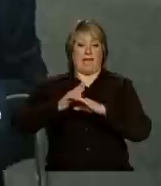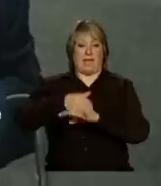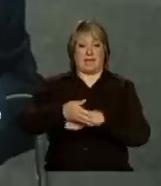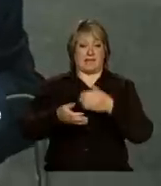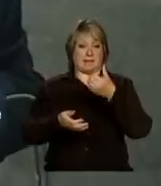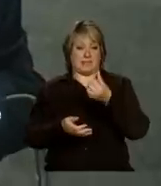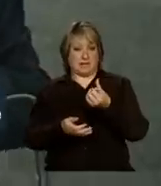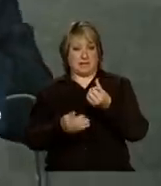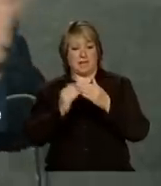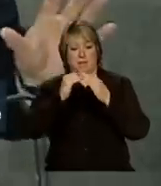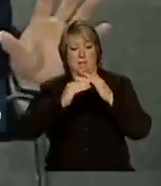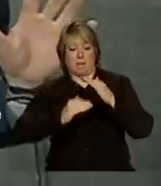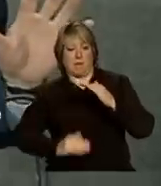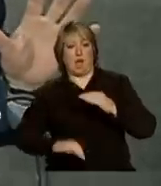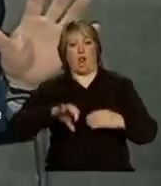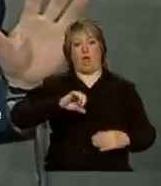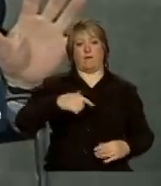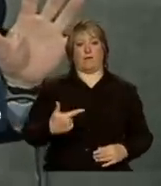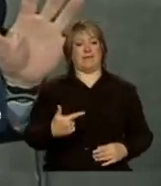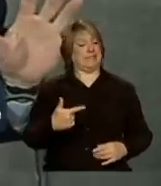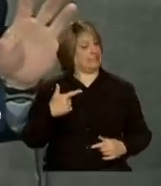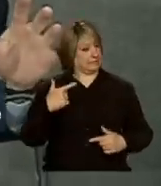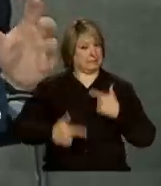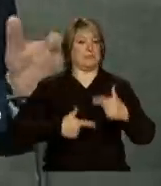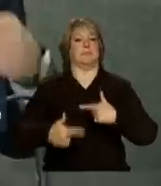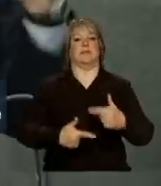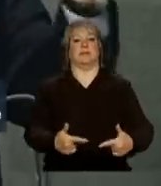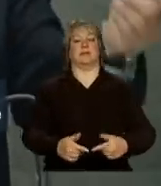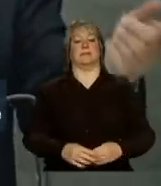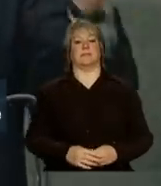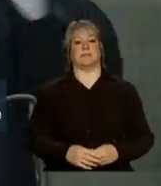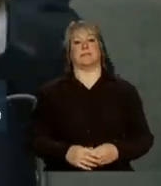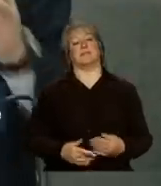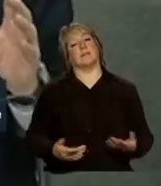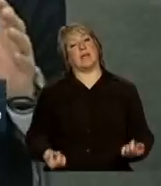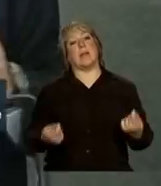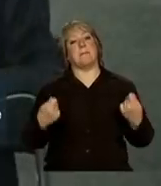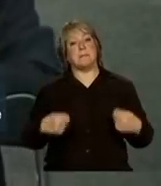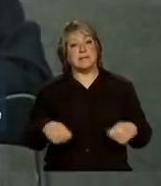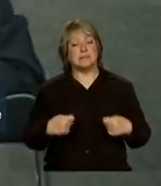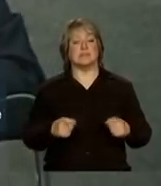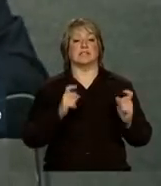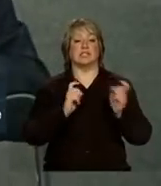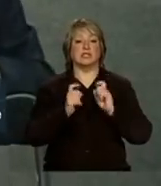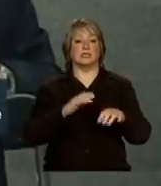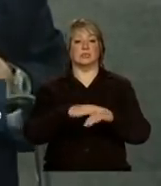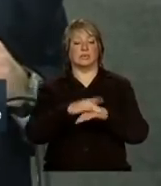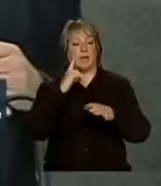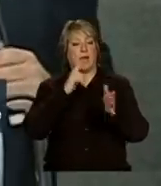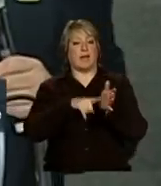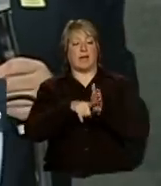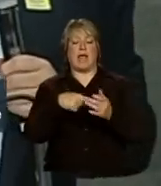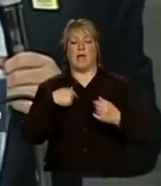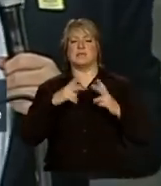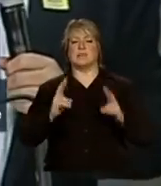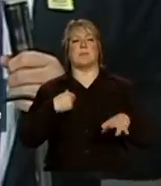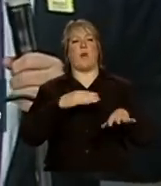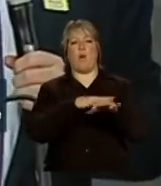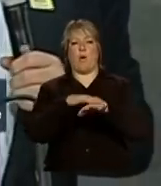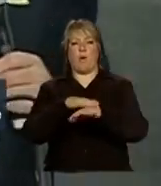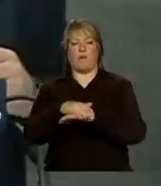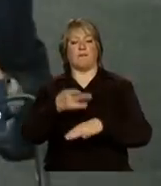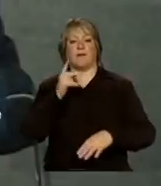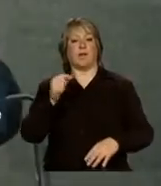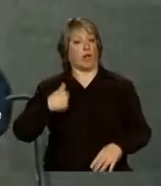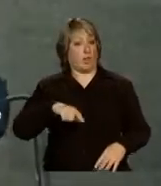92 e é só gestão gente tá certo lógico tem que discutir e analisar e eu quando converso eu diria assim nós temos que